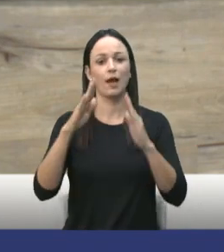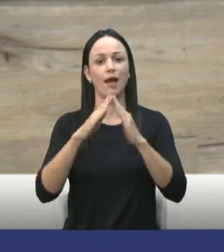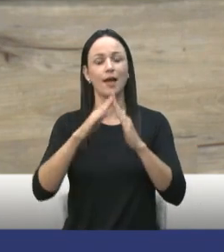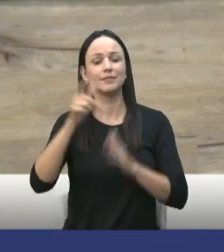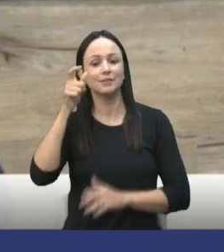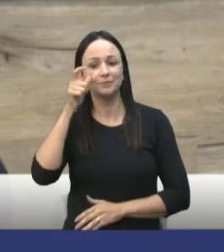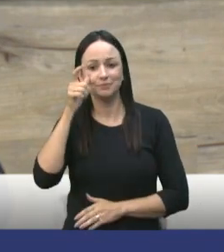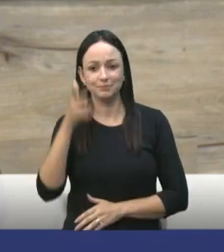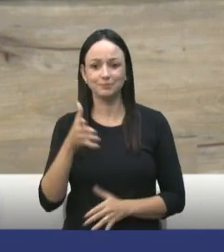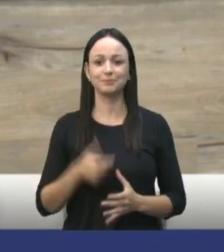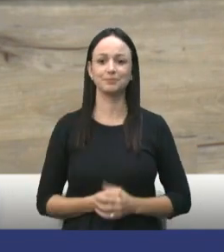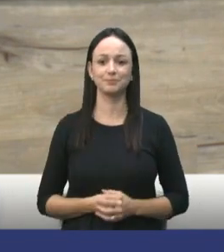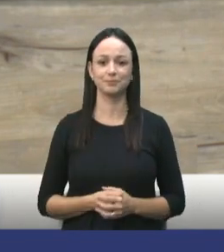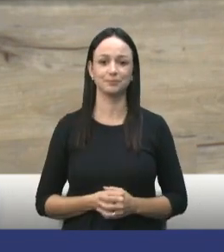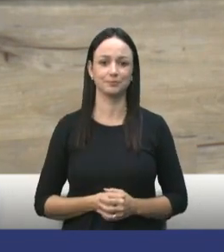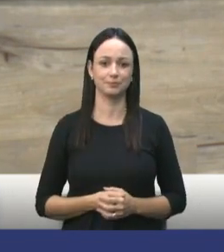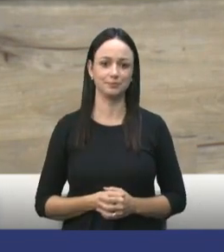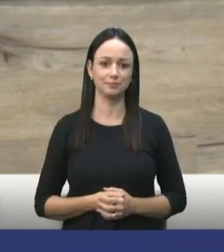casas.